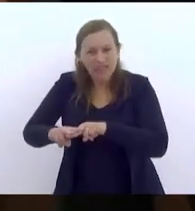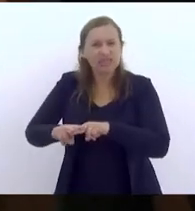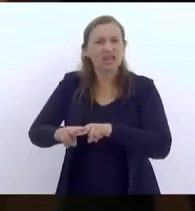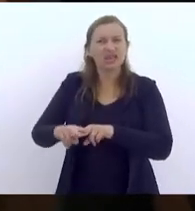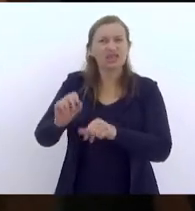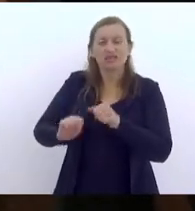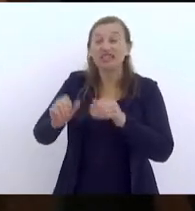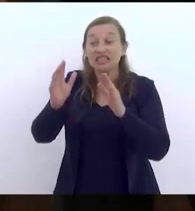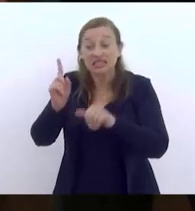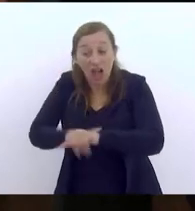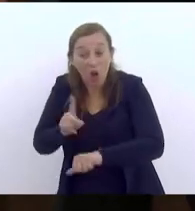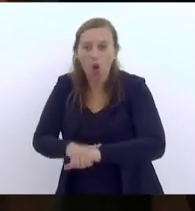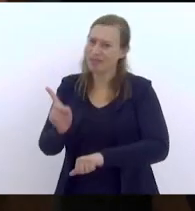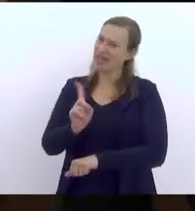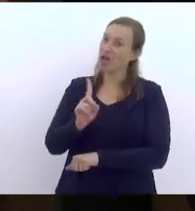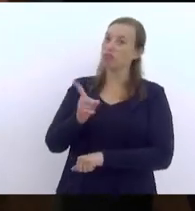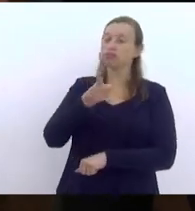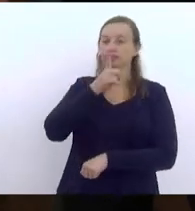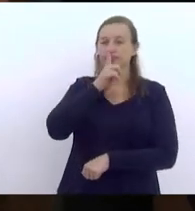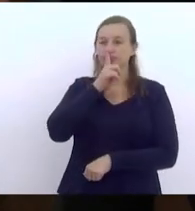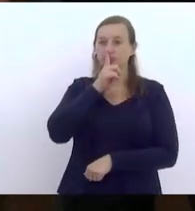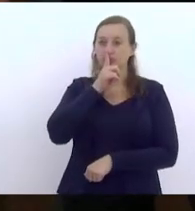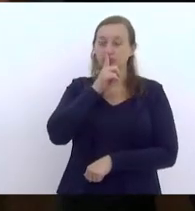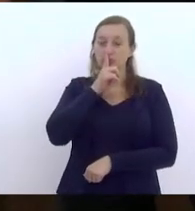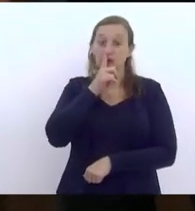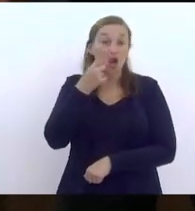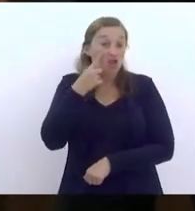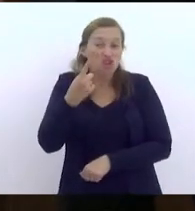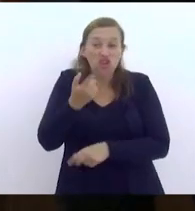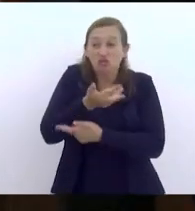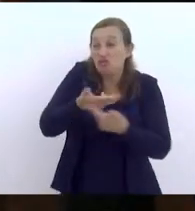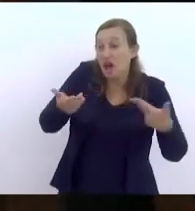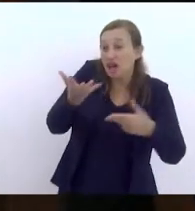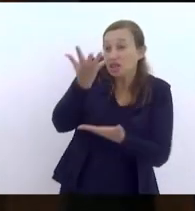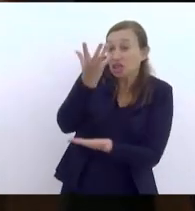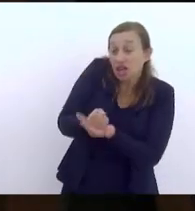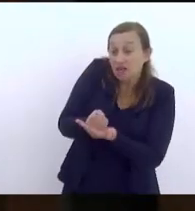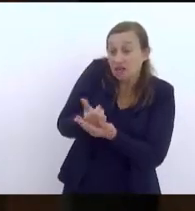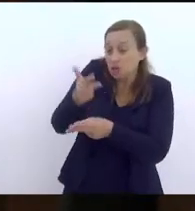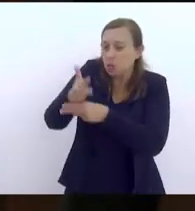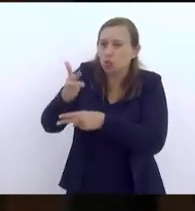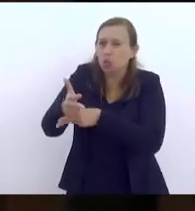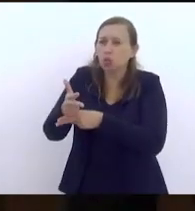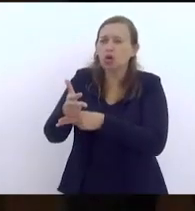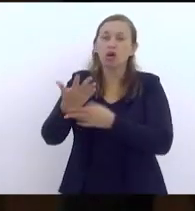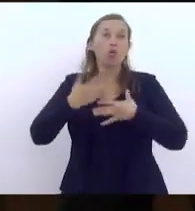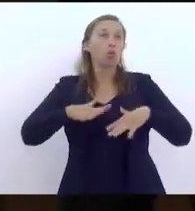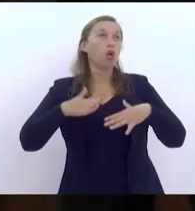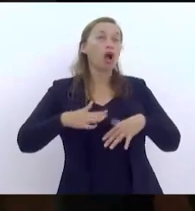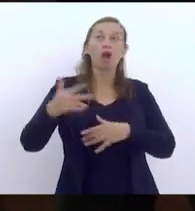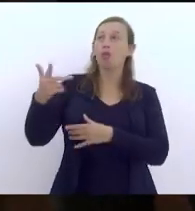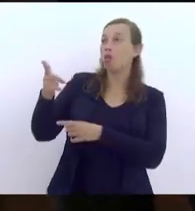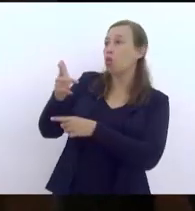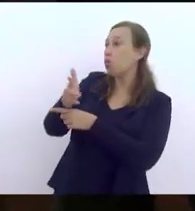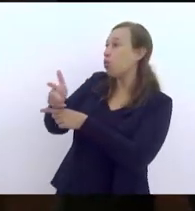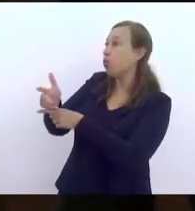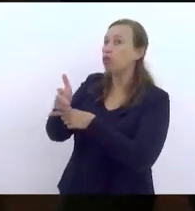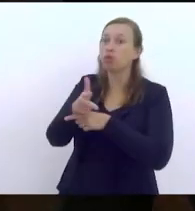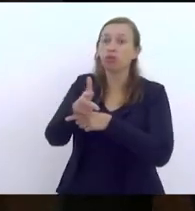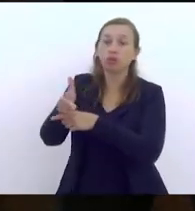hora. Mas não. Eu tenho inúmeras gravações, gente gravando com a maior tranquilidade do mundo,